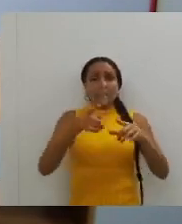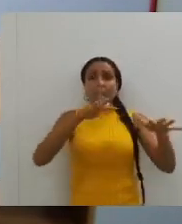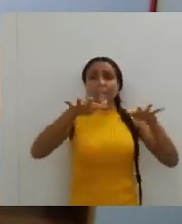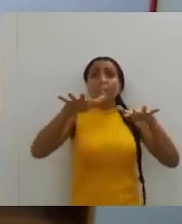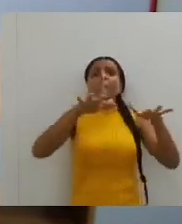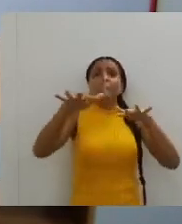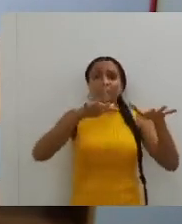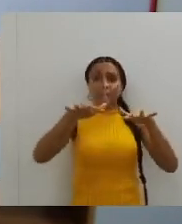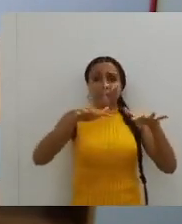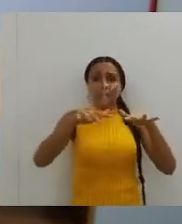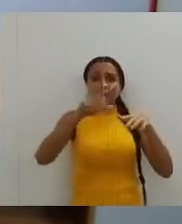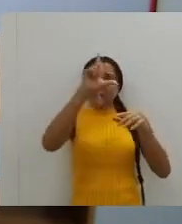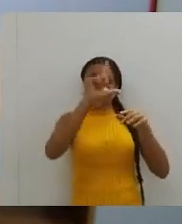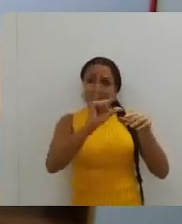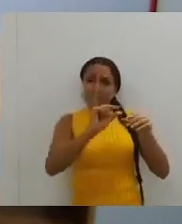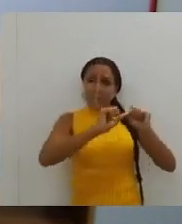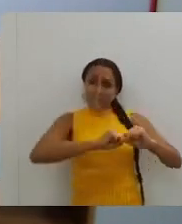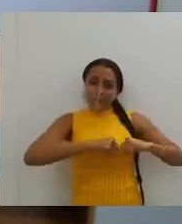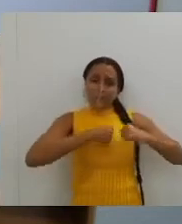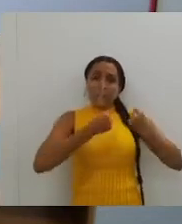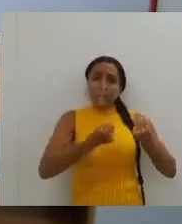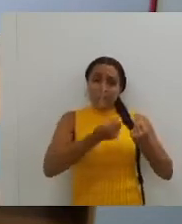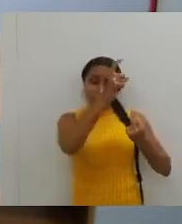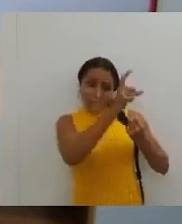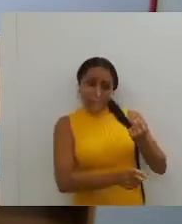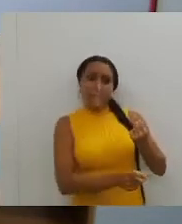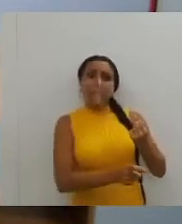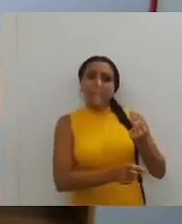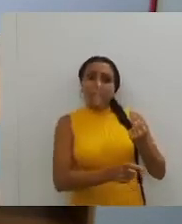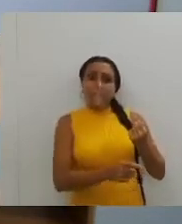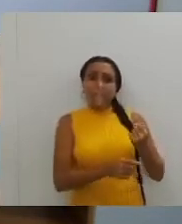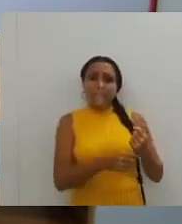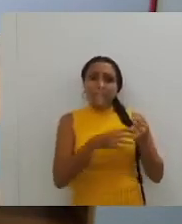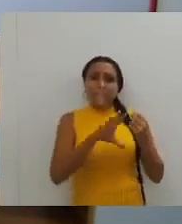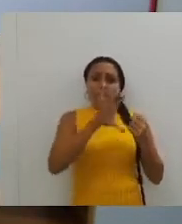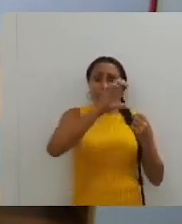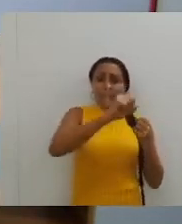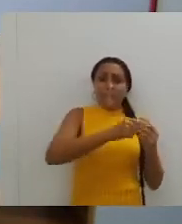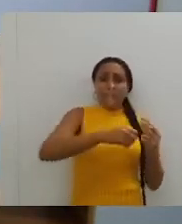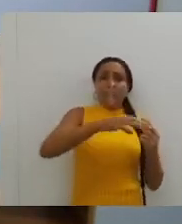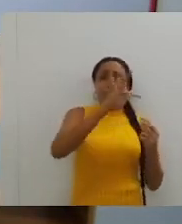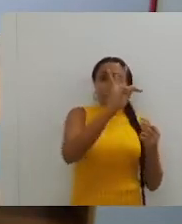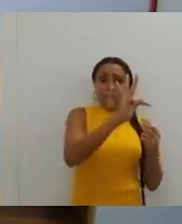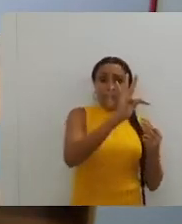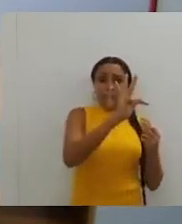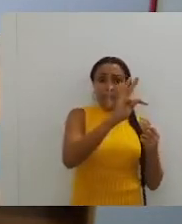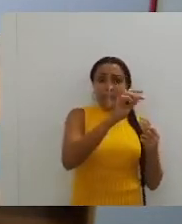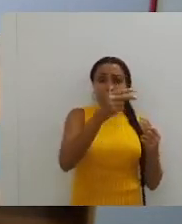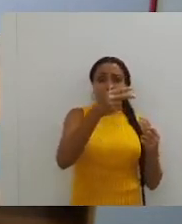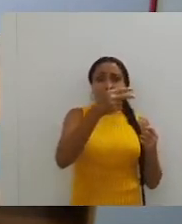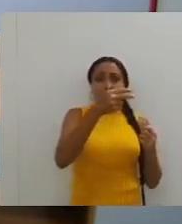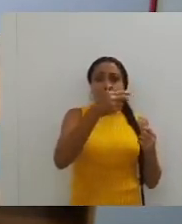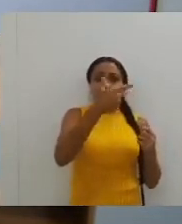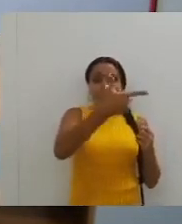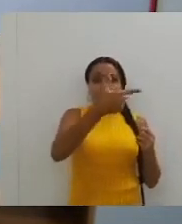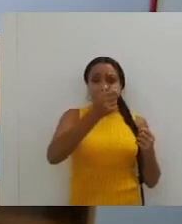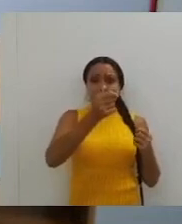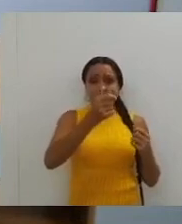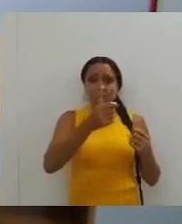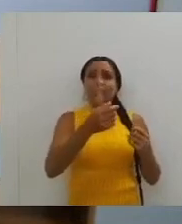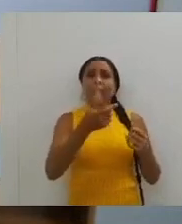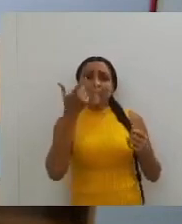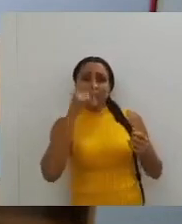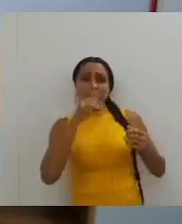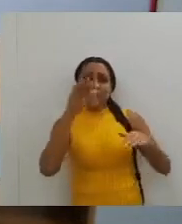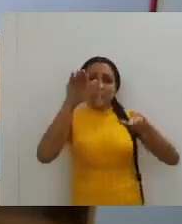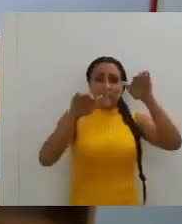que diminui o esforço do operador, então eu pego uma tração de 20 e consigo equilibrar um